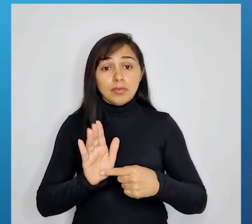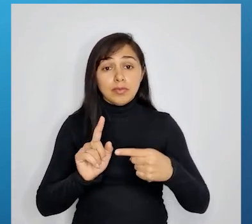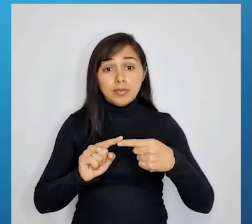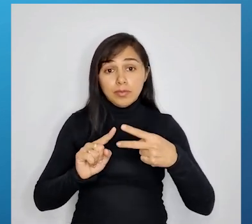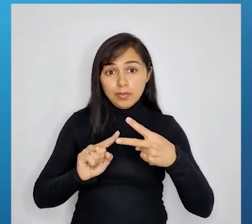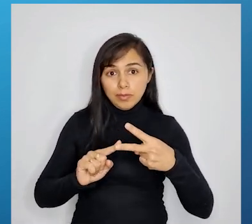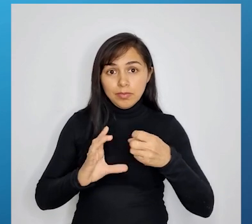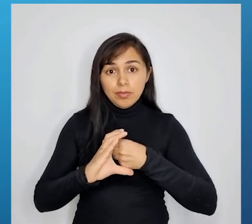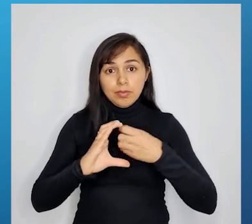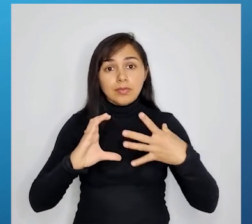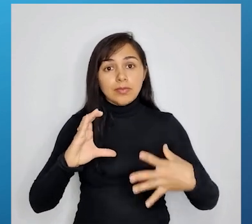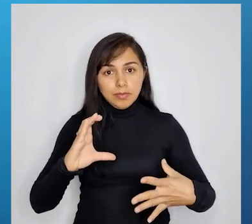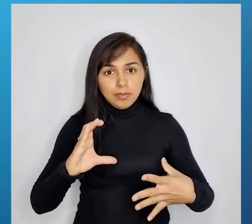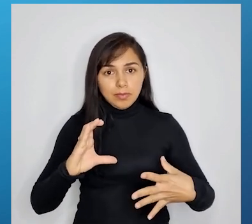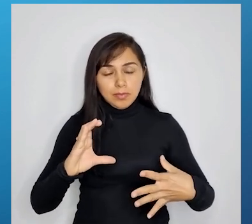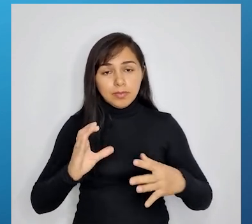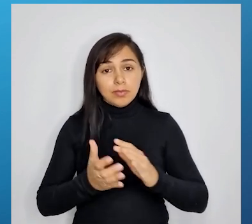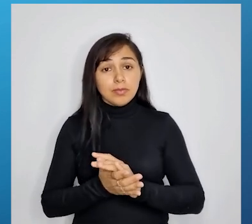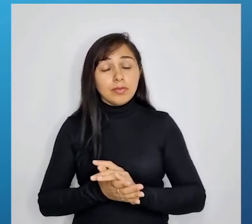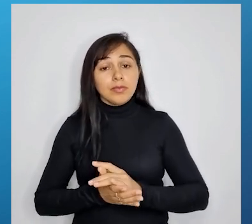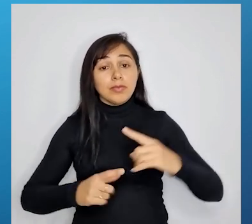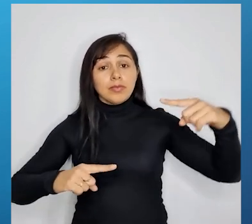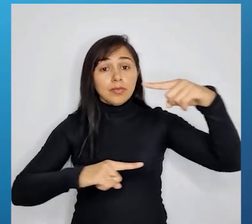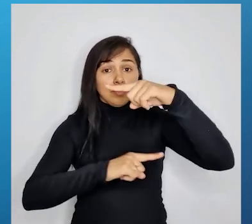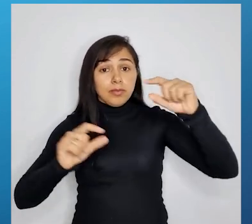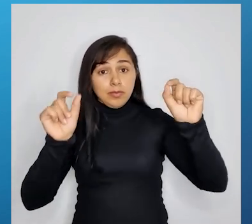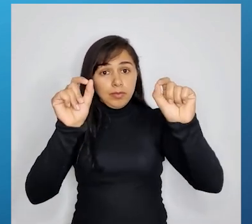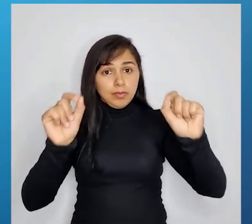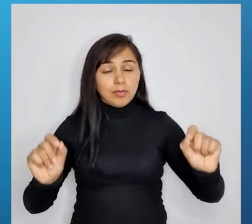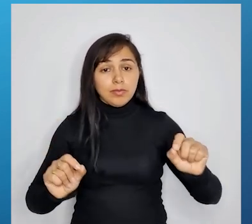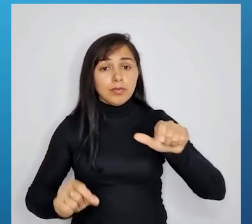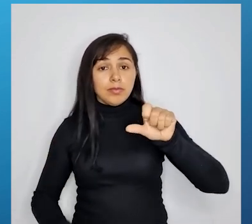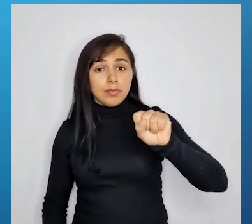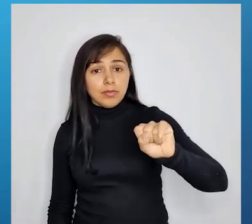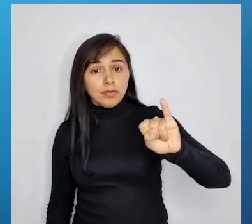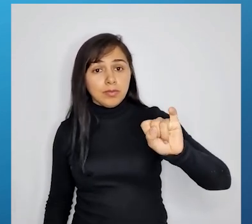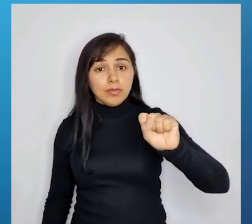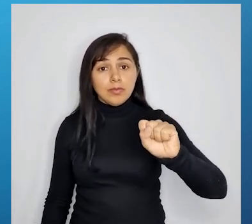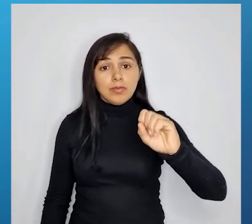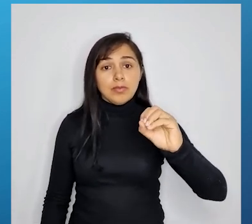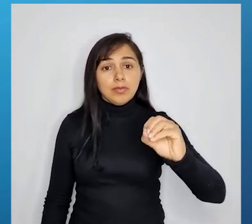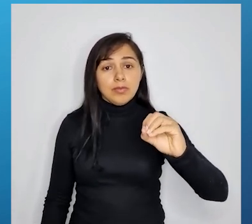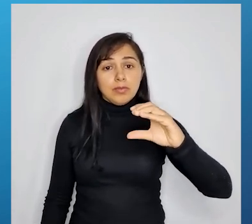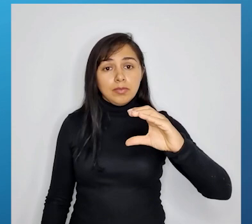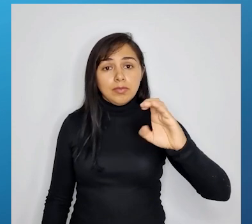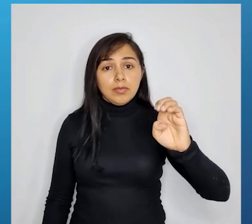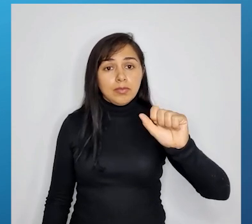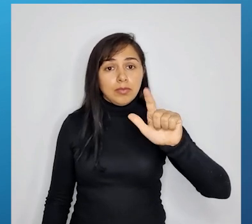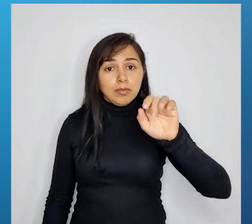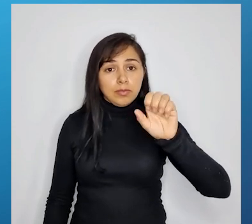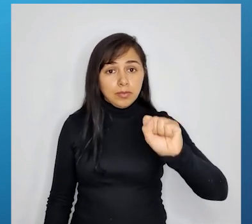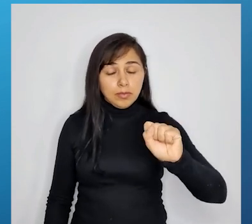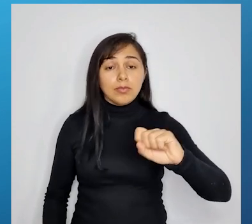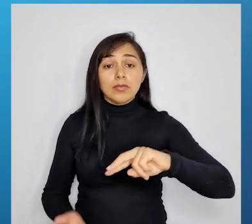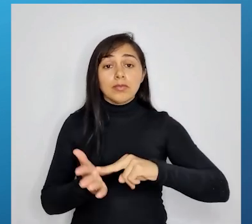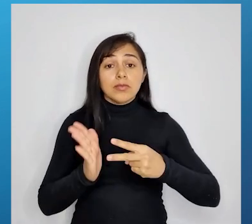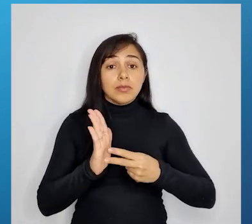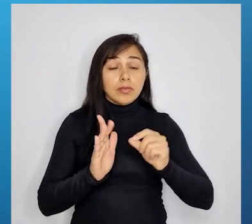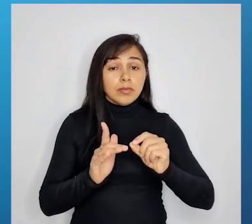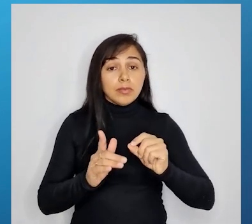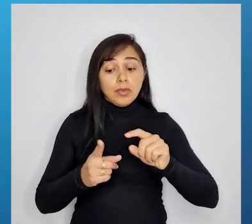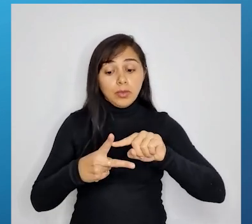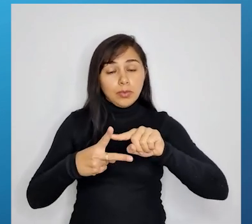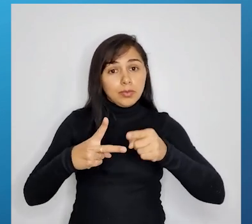primeira propriedade. Em um trapézio isósceles, os ângulos da mesma base são congruentes.